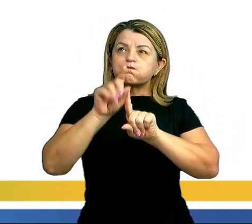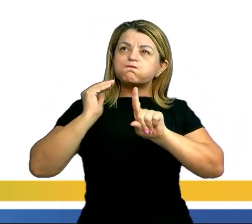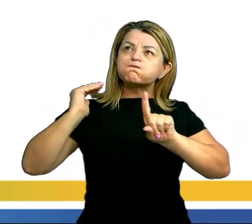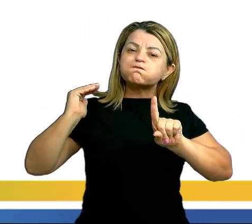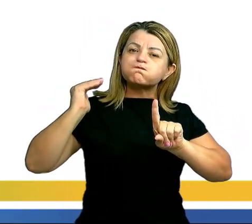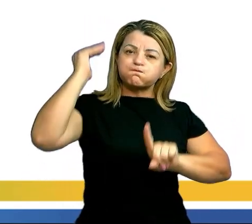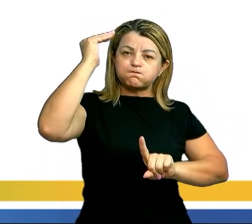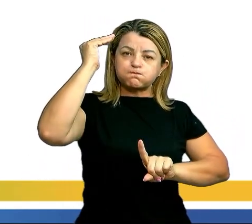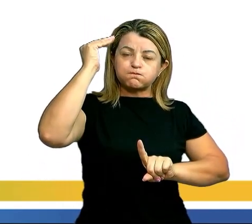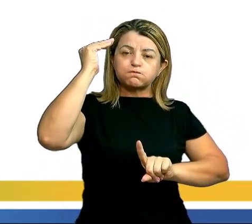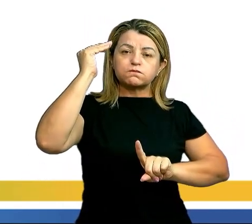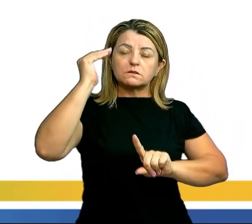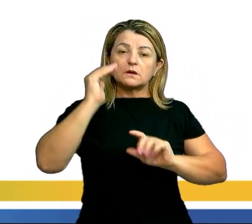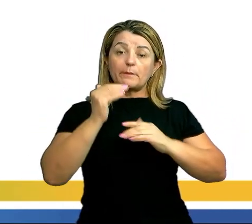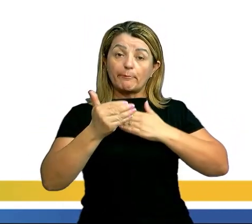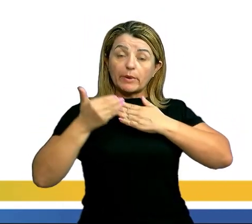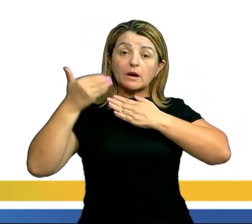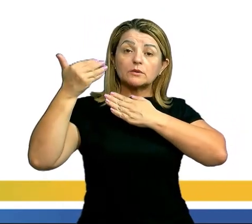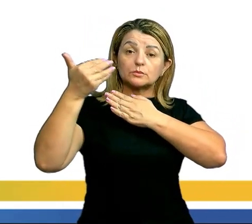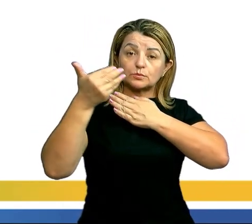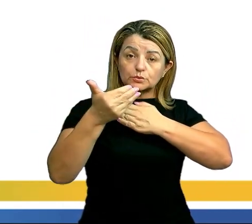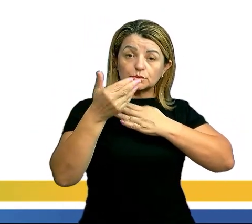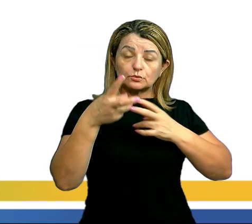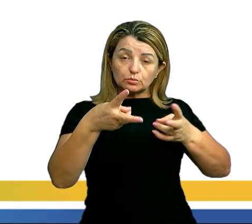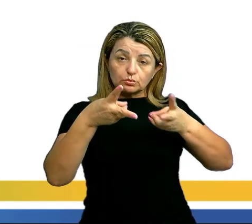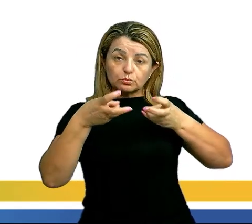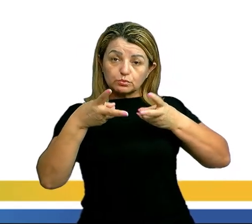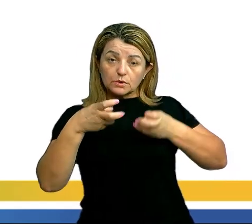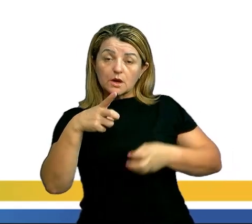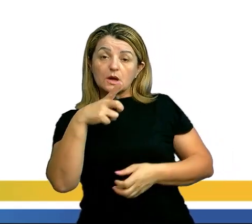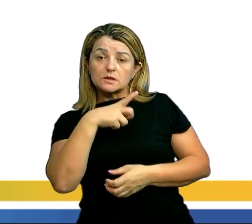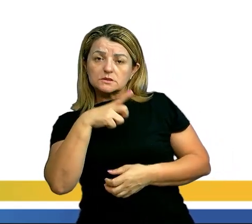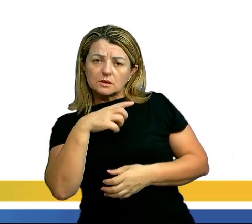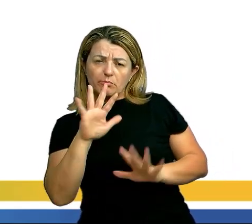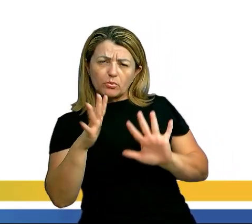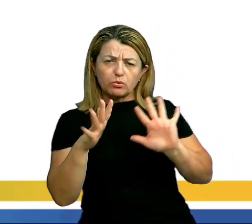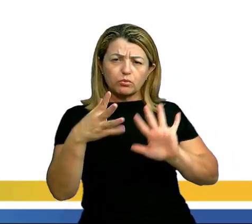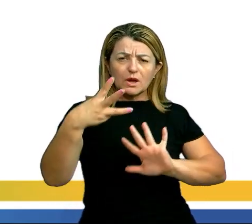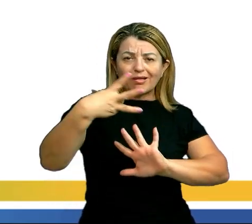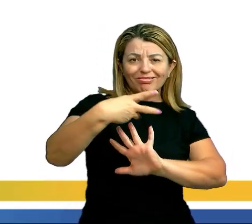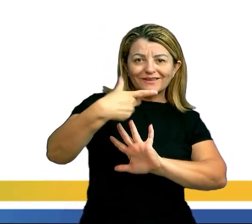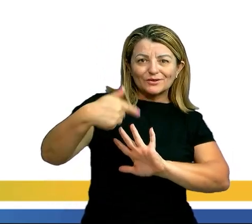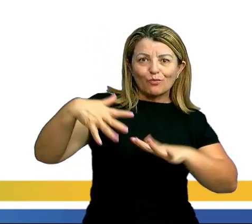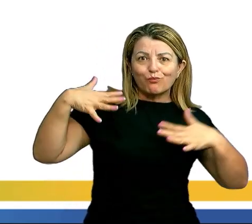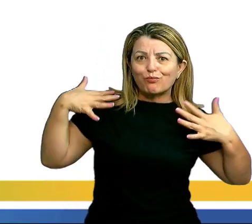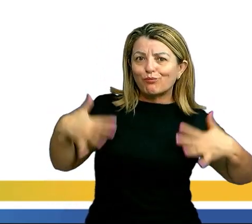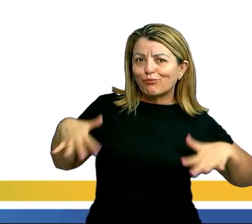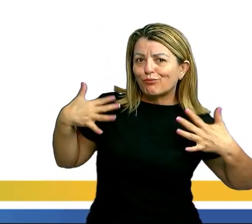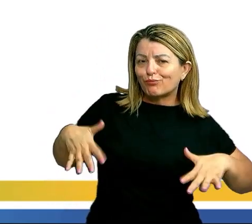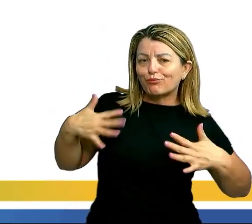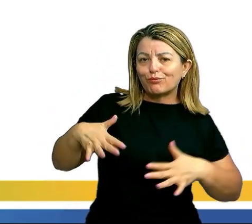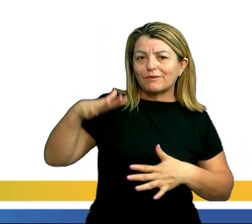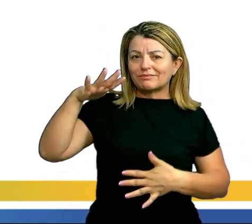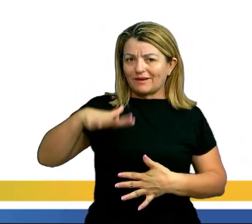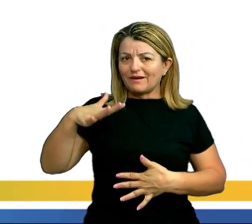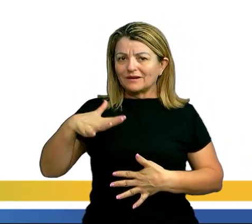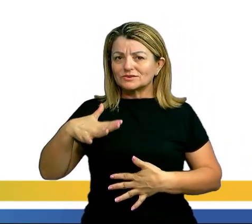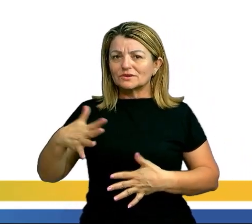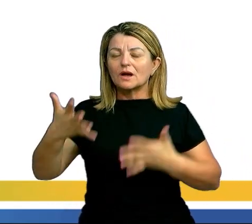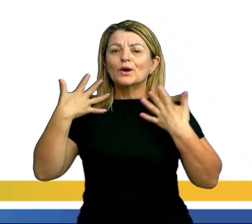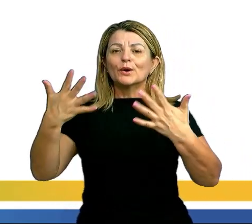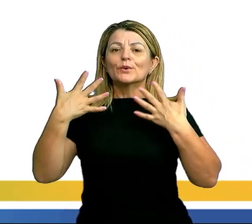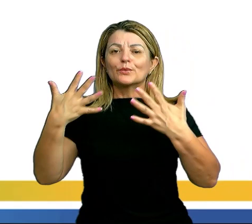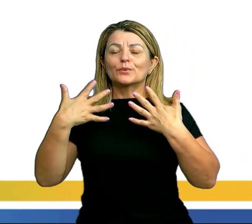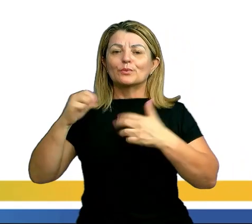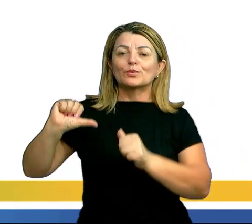elevada. Então, a partir disso, a gente observa aqui. Se temos 32 graus Celsius numa determinada tarde, vamos pegar este valor e